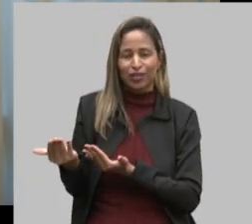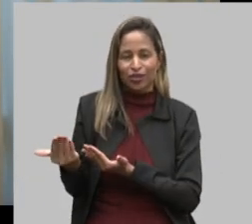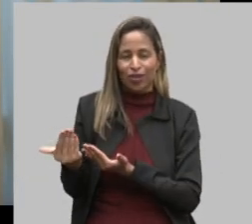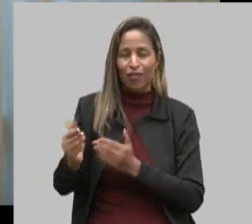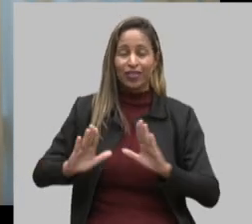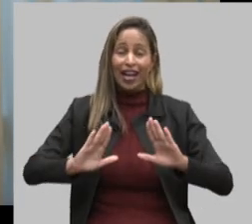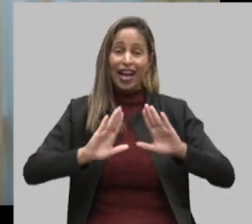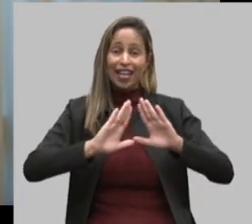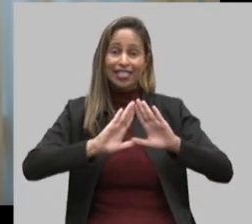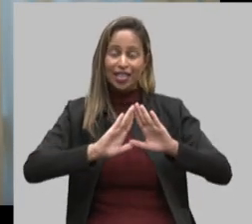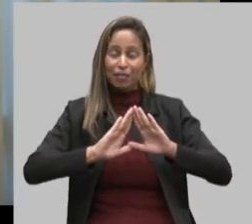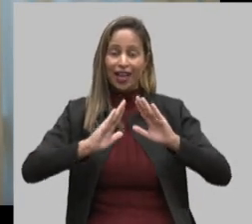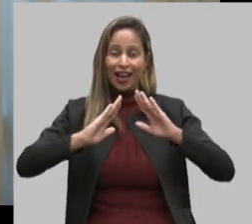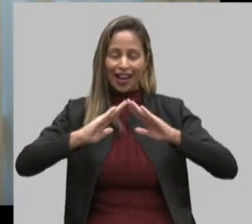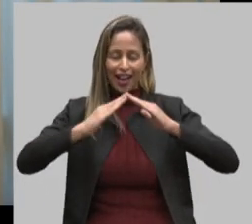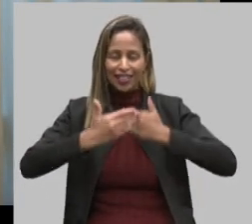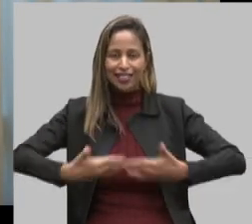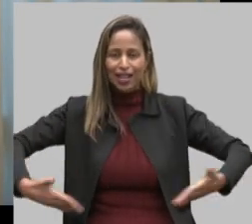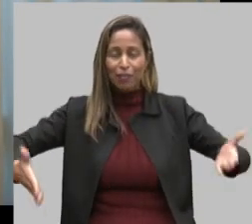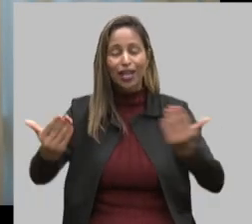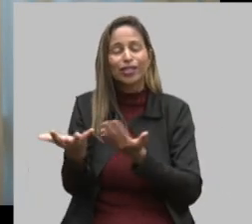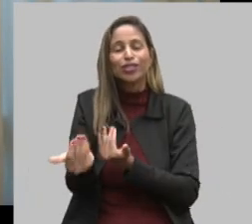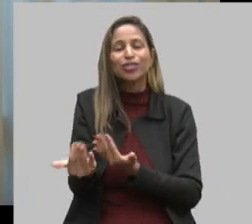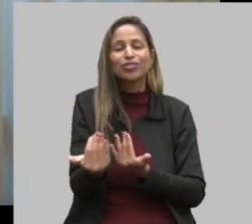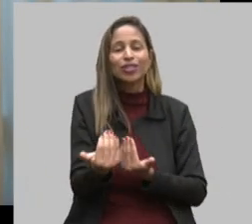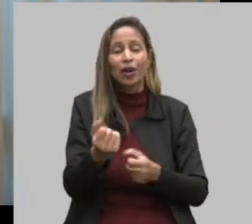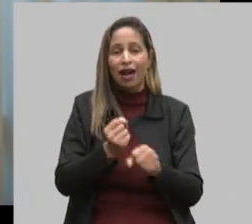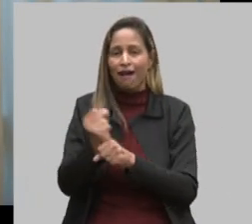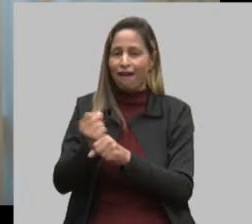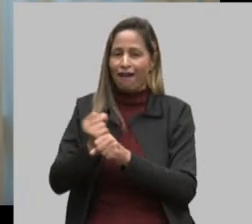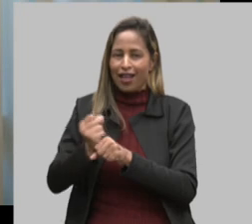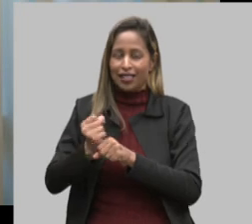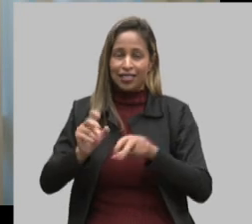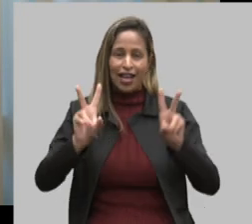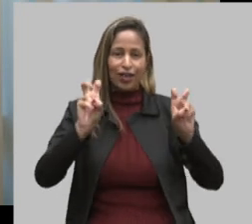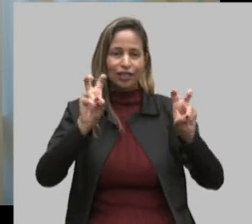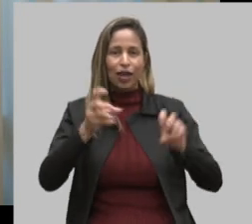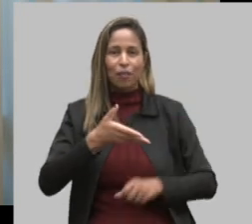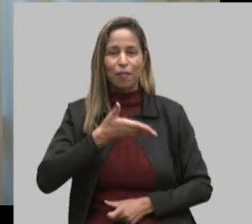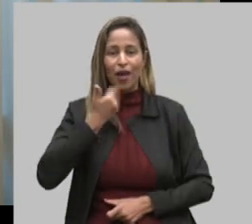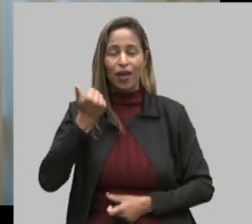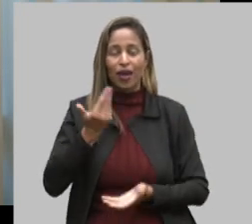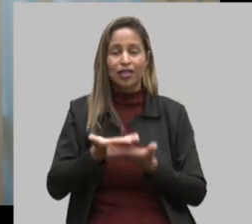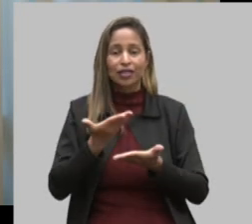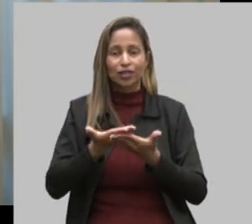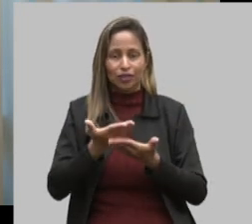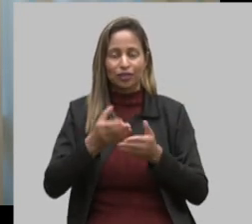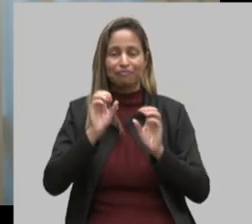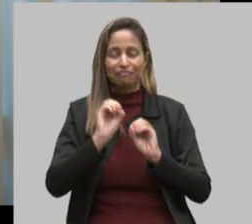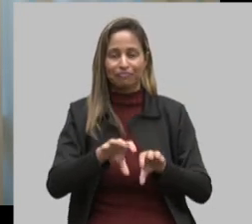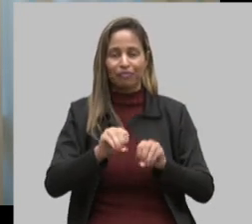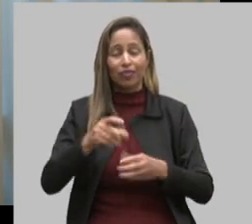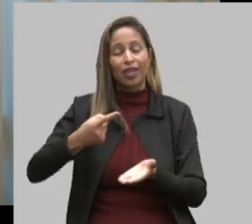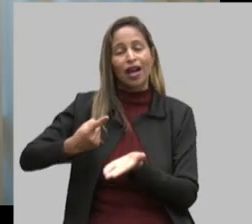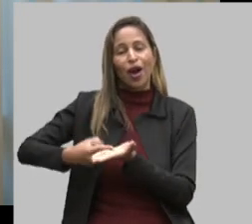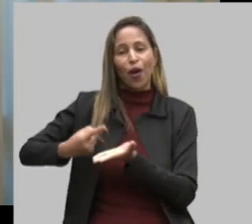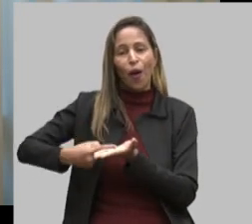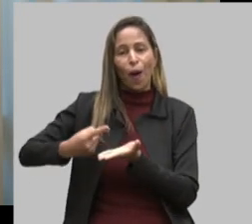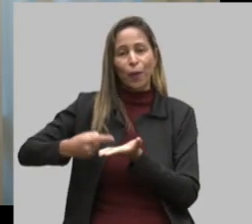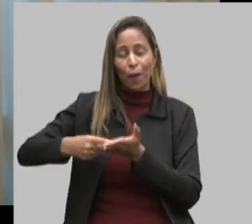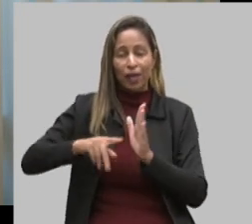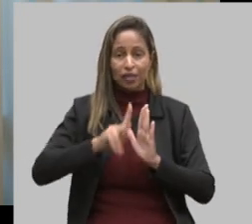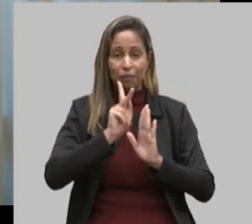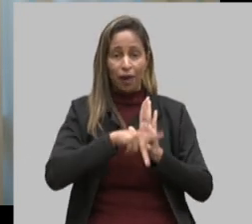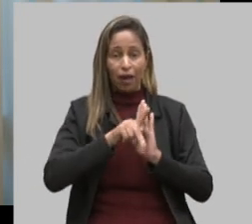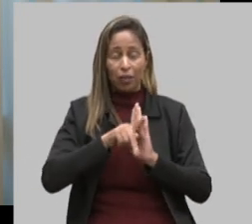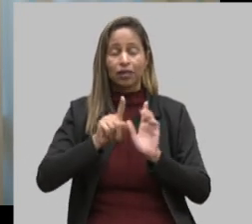casa sempre aberta para toda a juventude nesse ano o tema é melhorias no ensino escolar O que é um compromisso desse Parlamento e